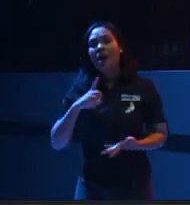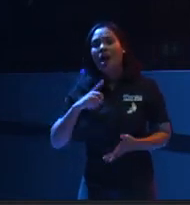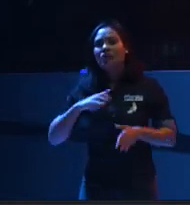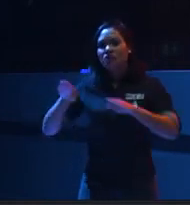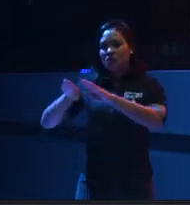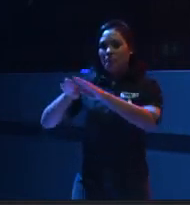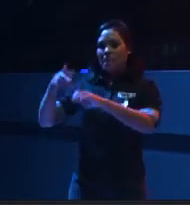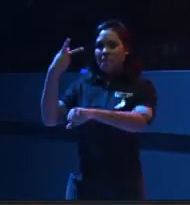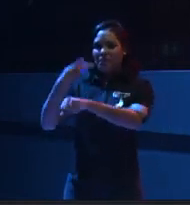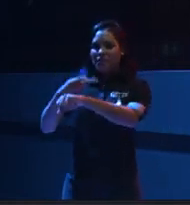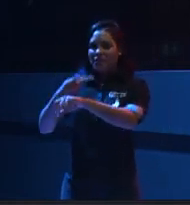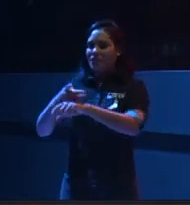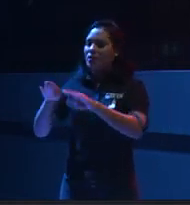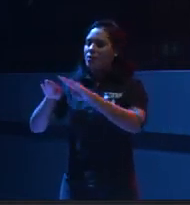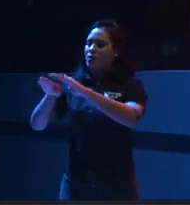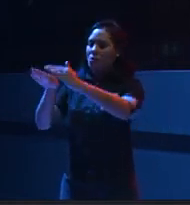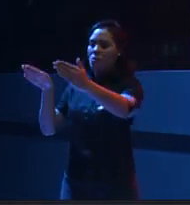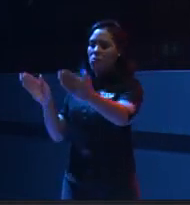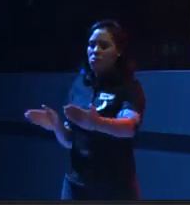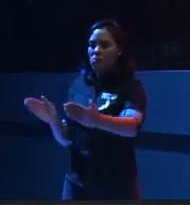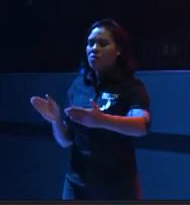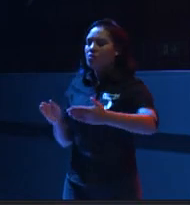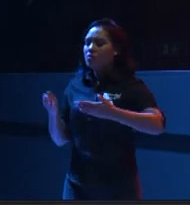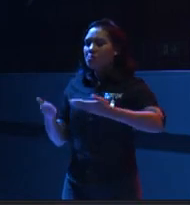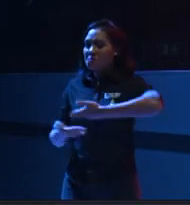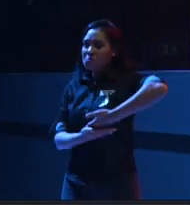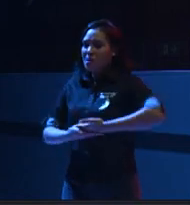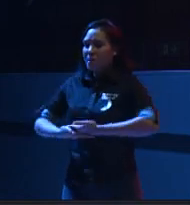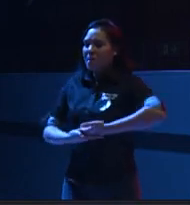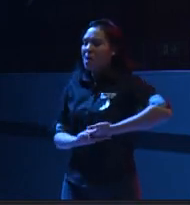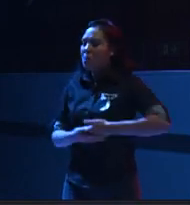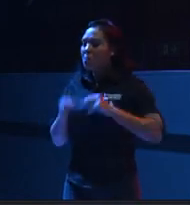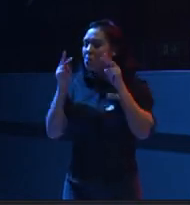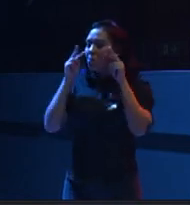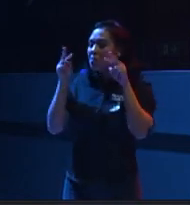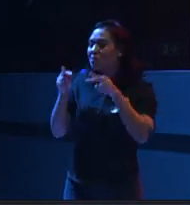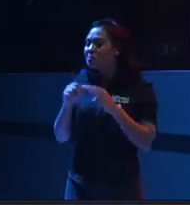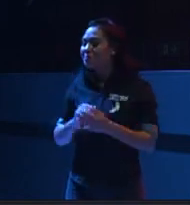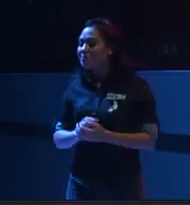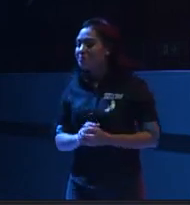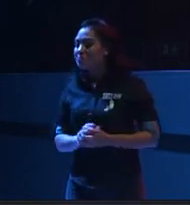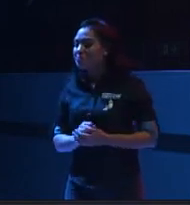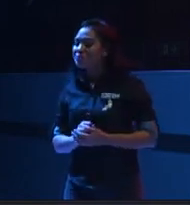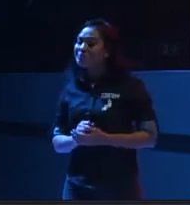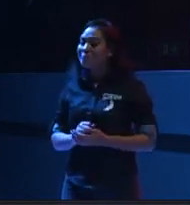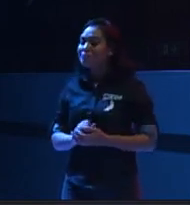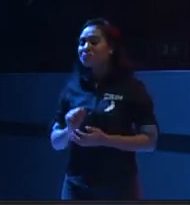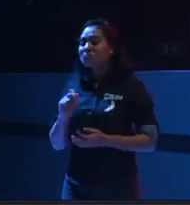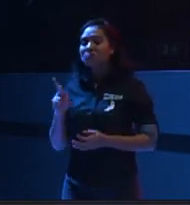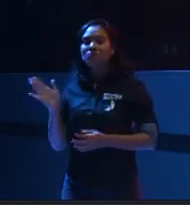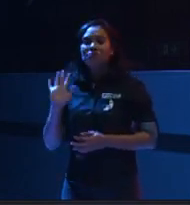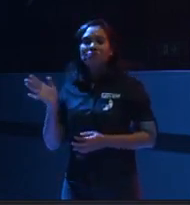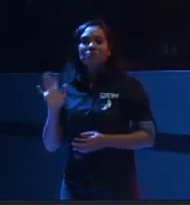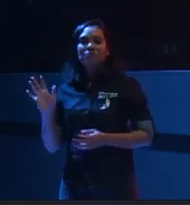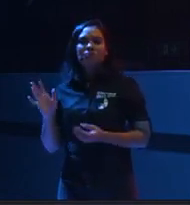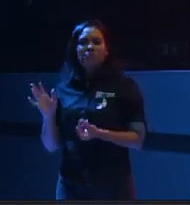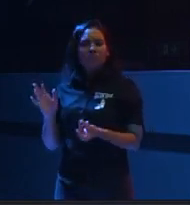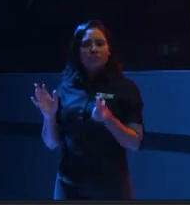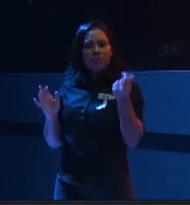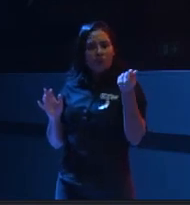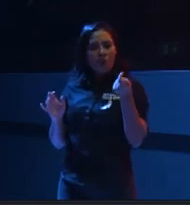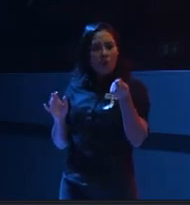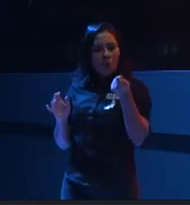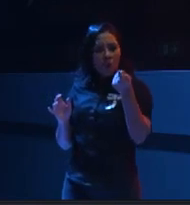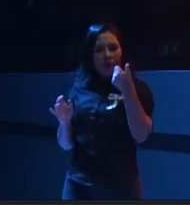incubadora eu fiquei daqui hoje a criança e tava indo embora uma enfermeira